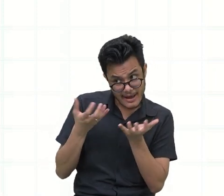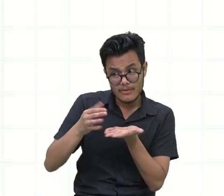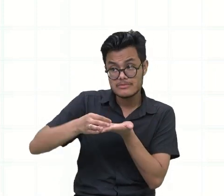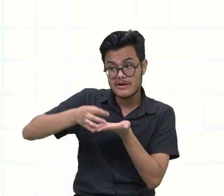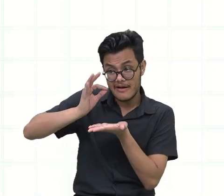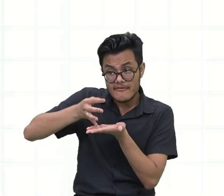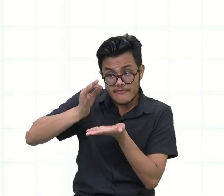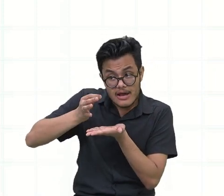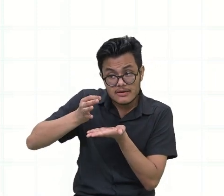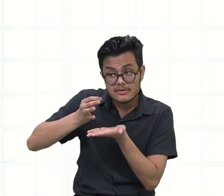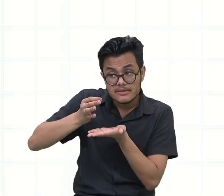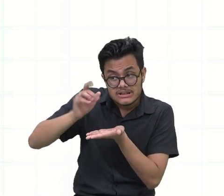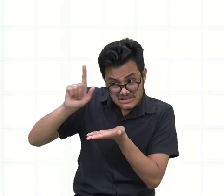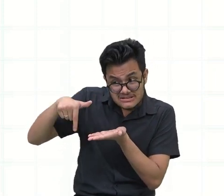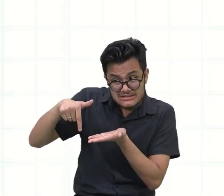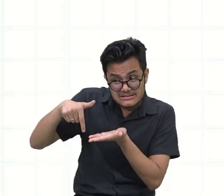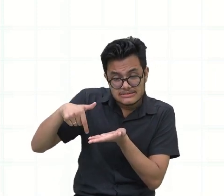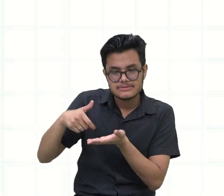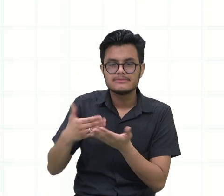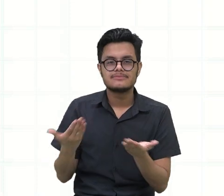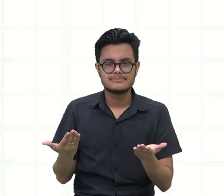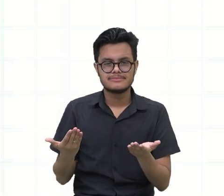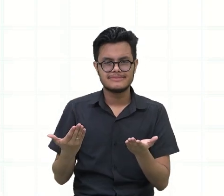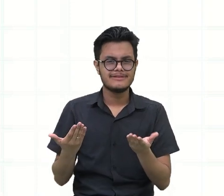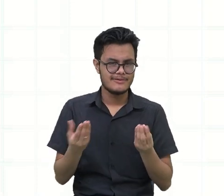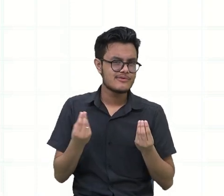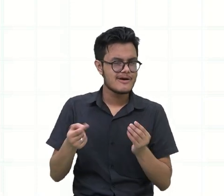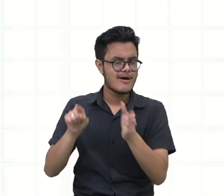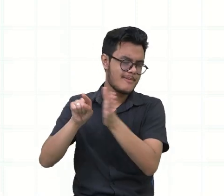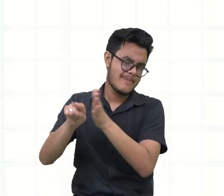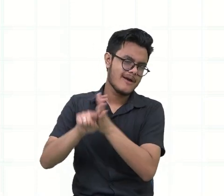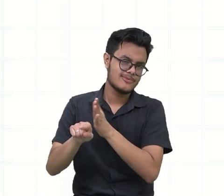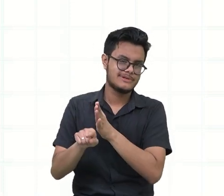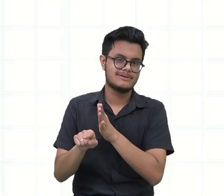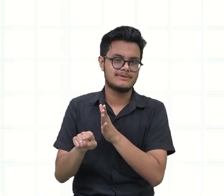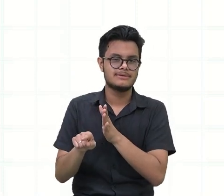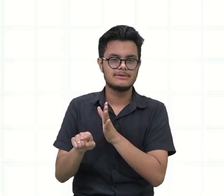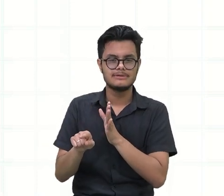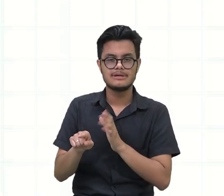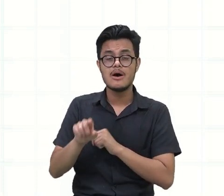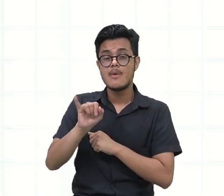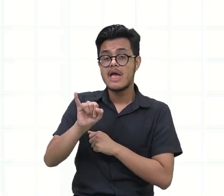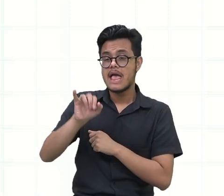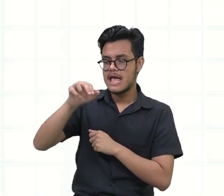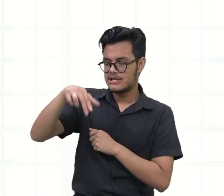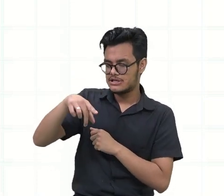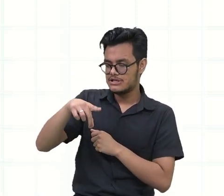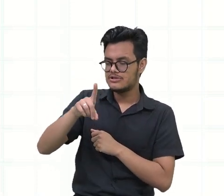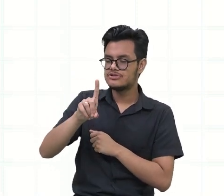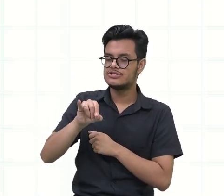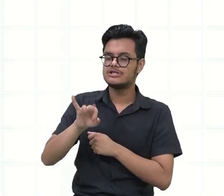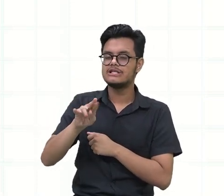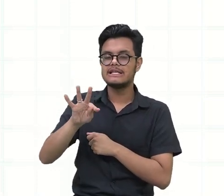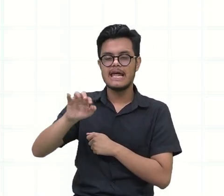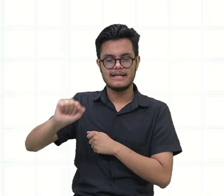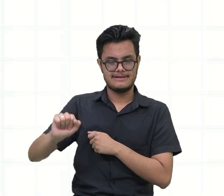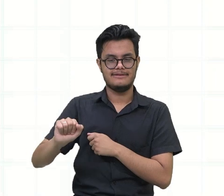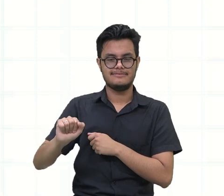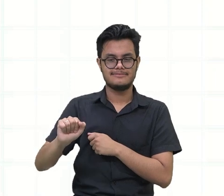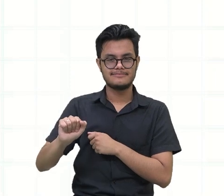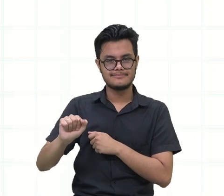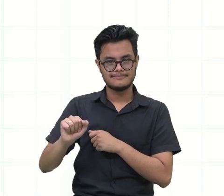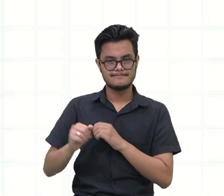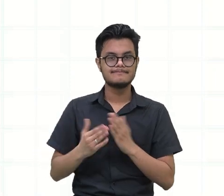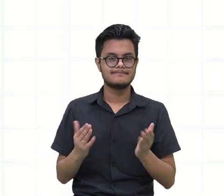de você perguntar a alguém se deseja um café. Ó, gostaria de saber se deseja um café. Então, eu tenho